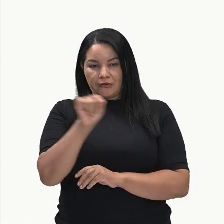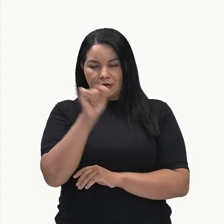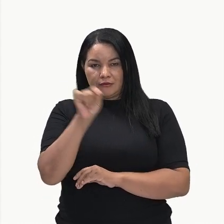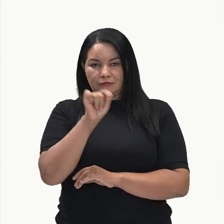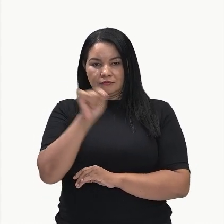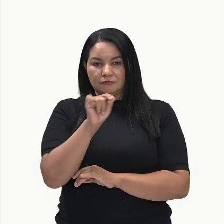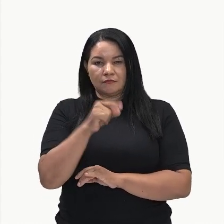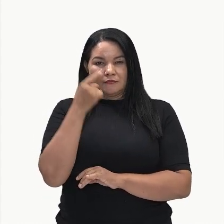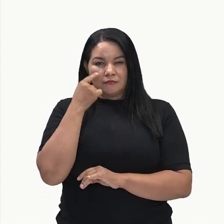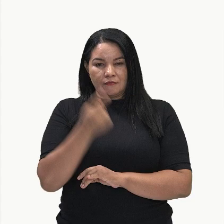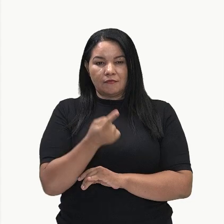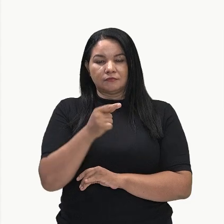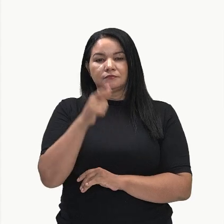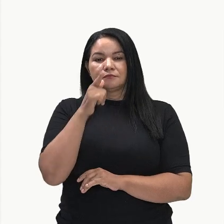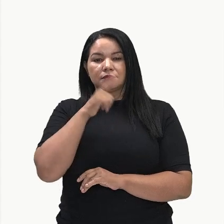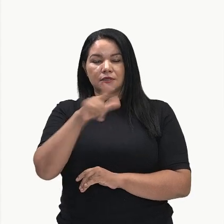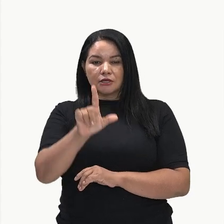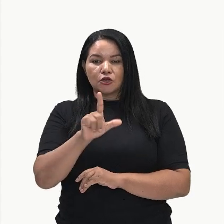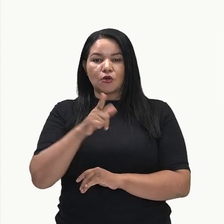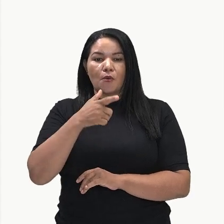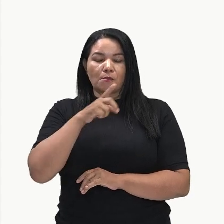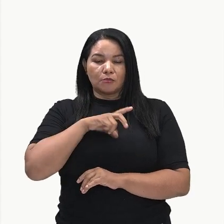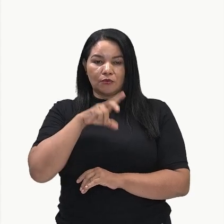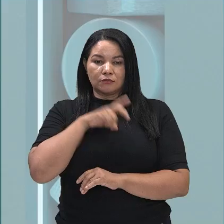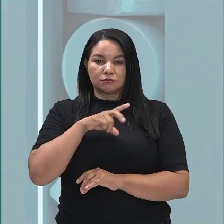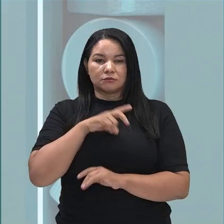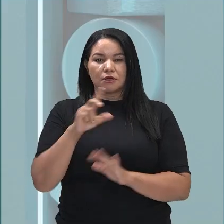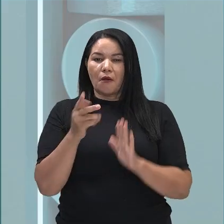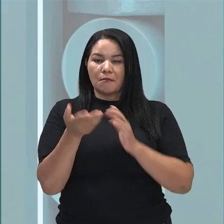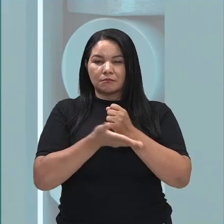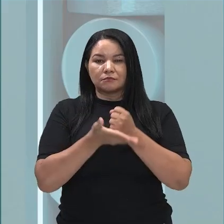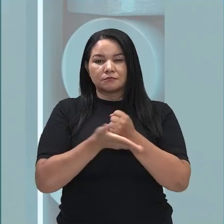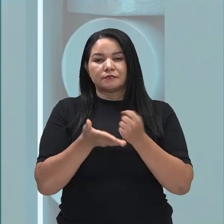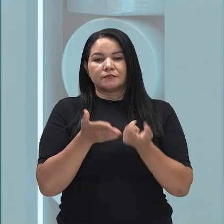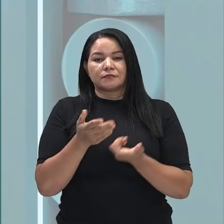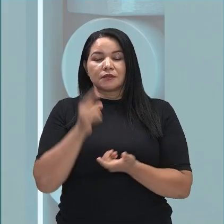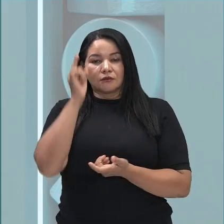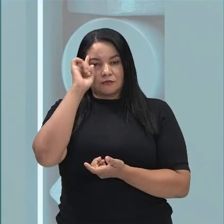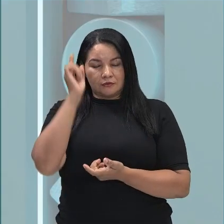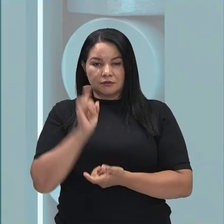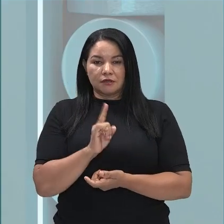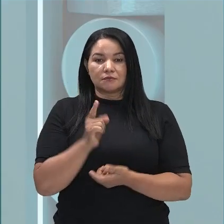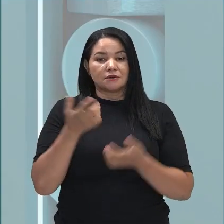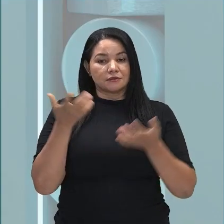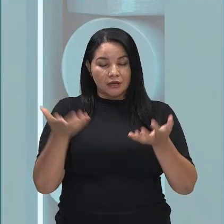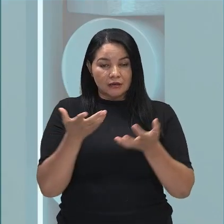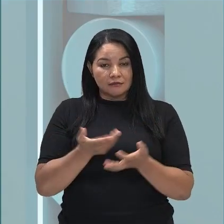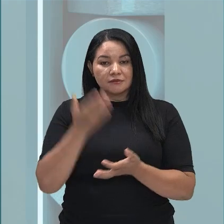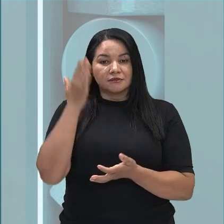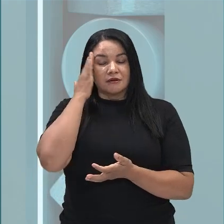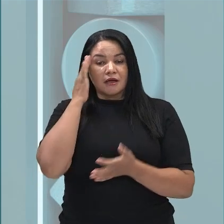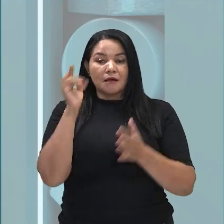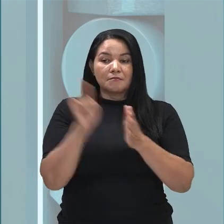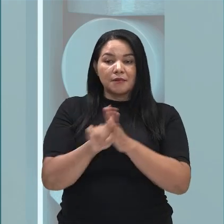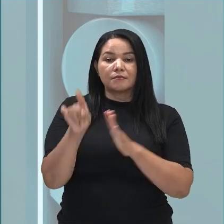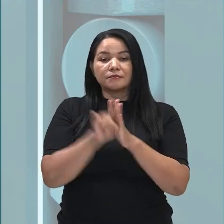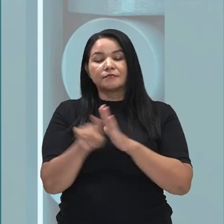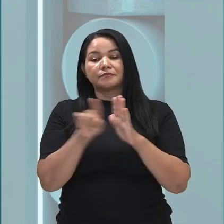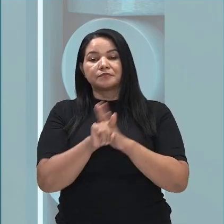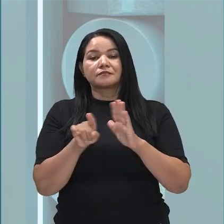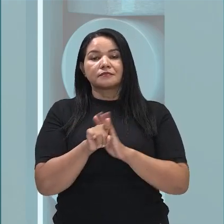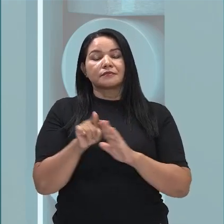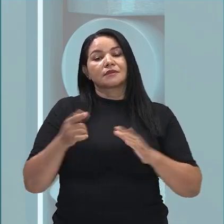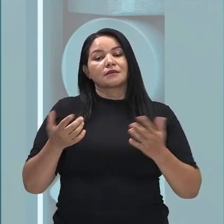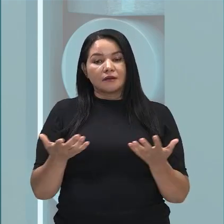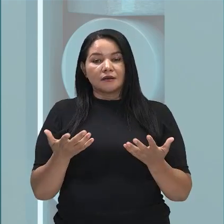língua portuguesa. Qual é o básico do português, pessoal? Quando nós não sabemos e queremos ali estar inteirado com o